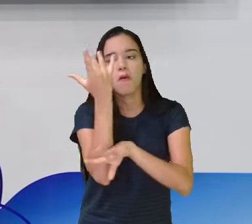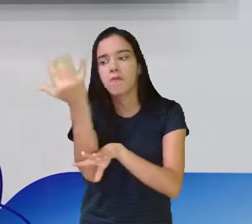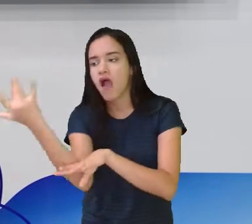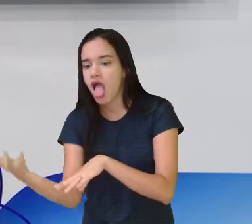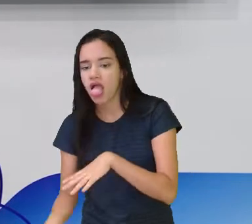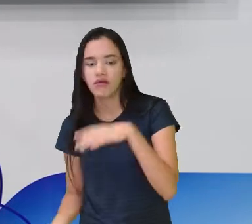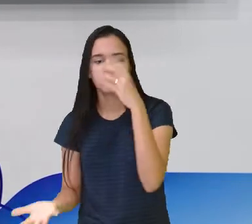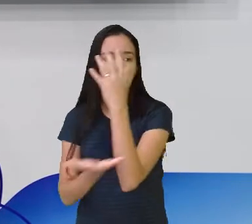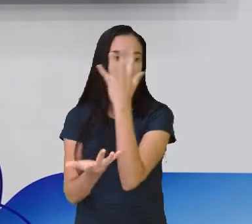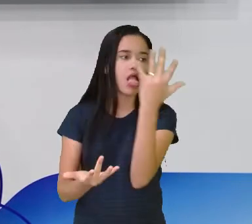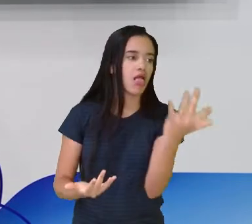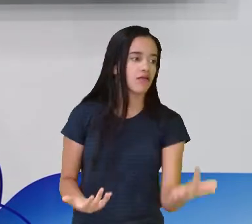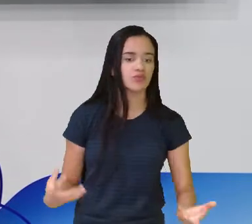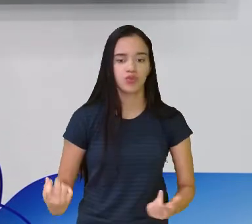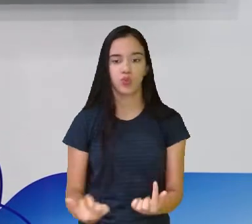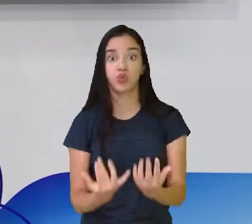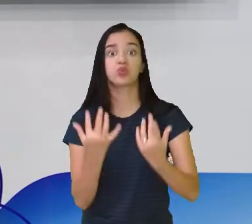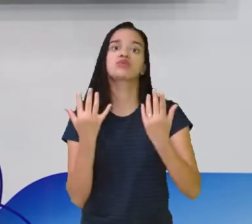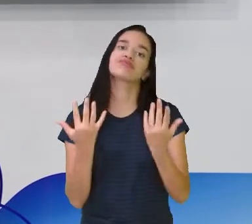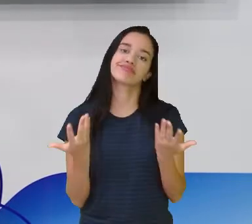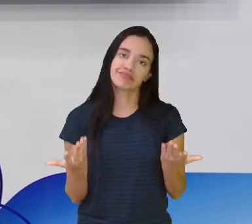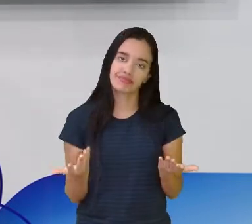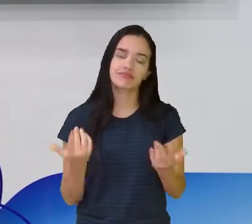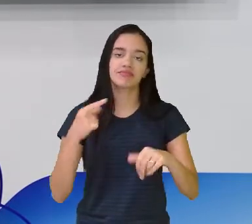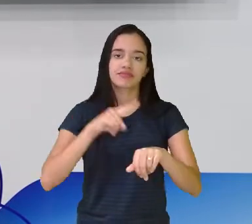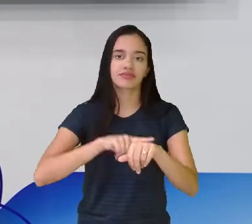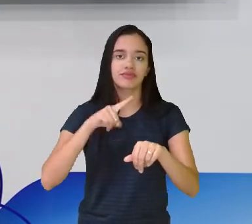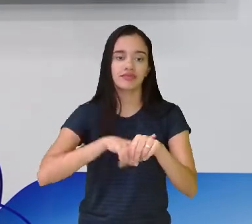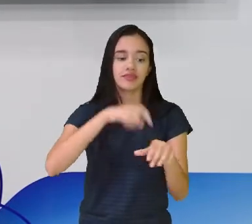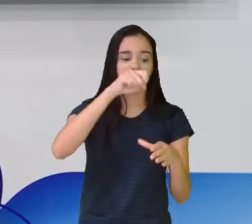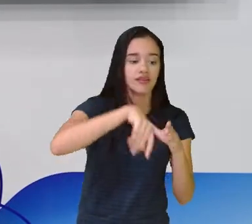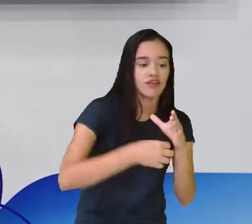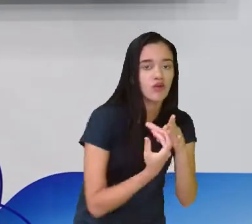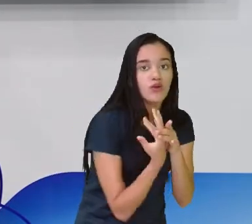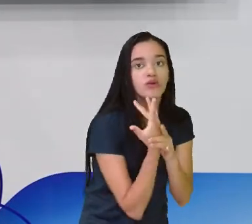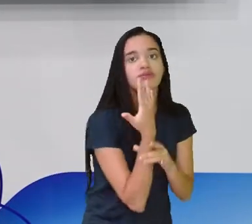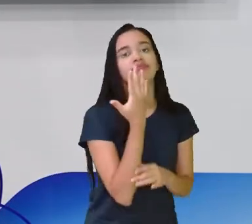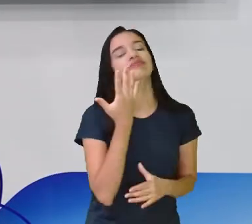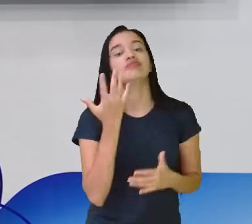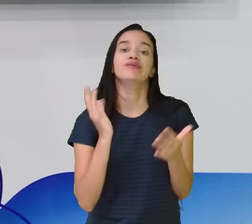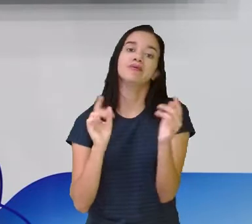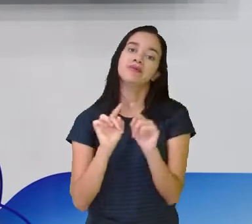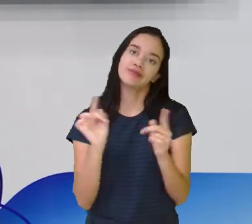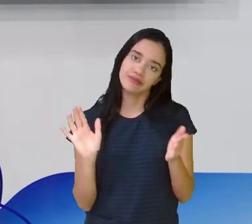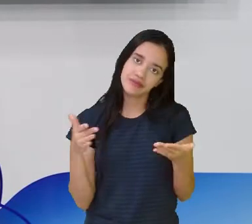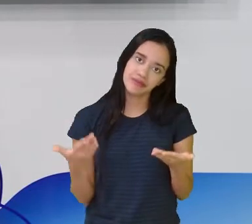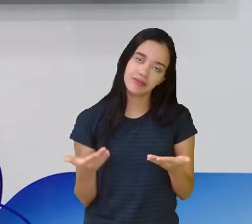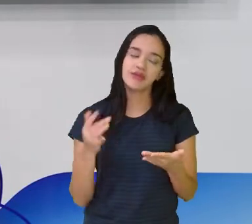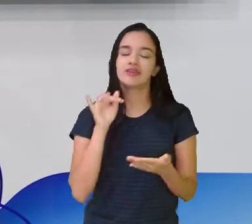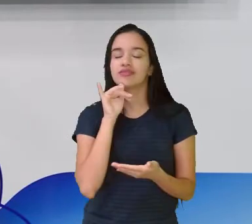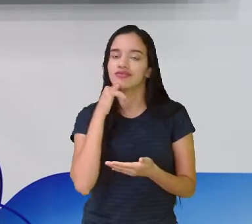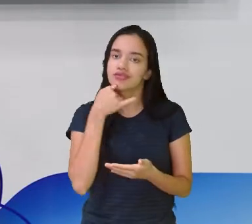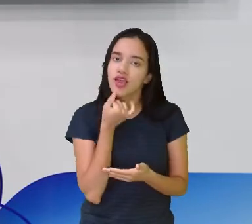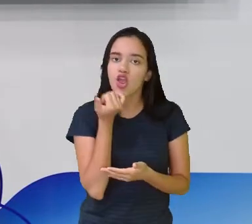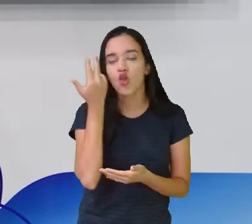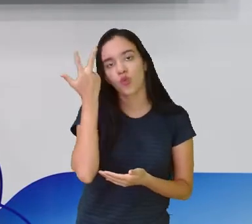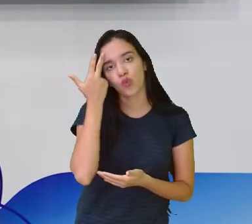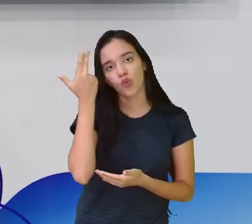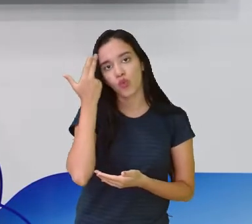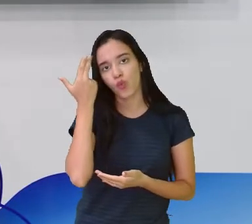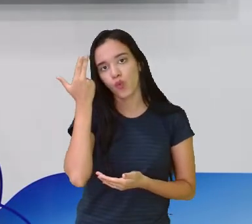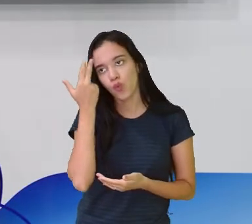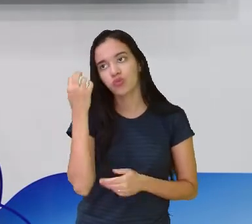e nem dá tempo de se renovar, nem dá tempo da natureza se reconstituir. E, infelizmente, isso é muito comum